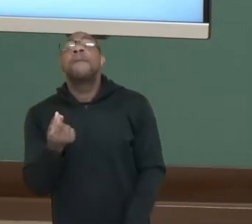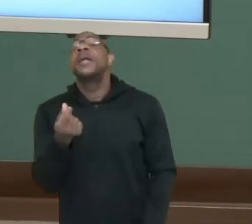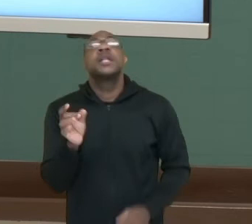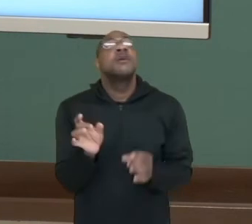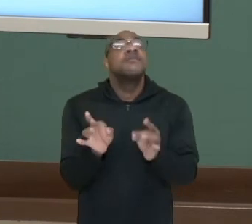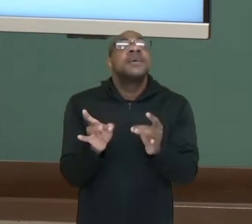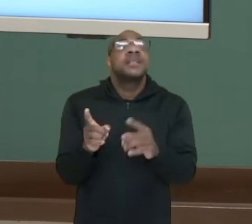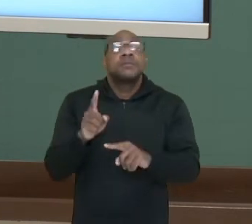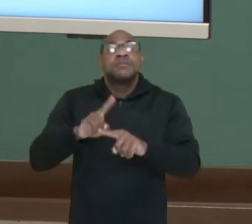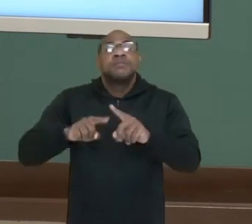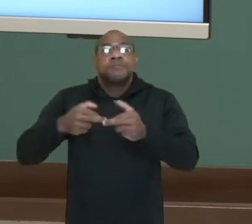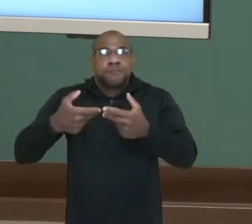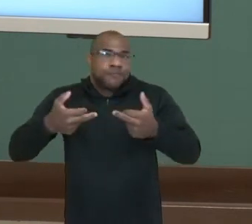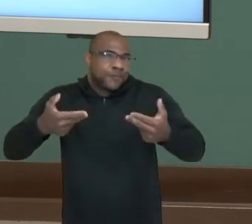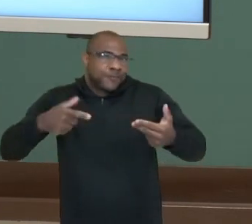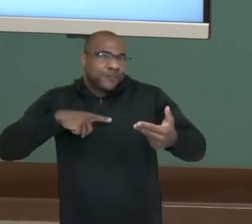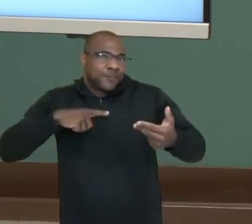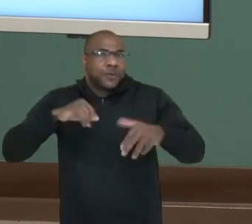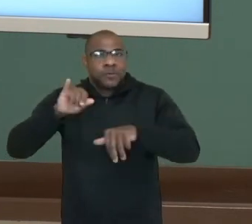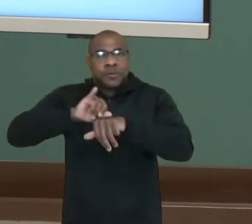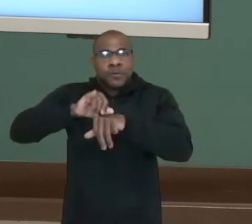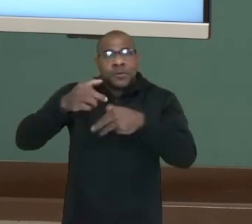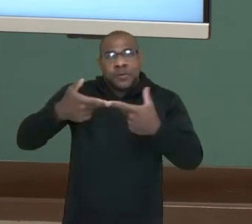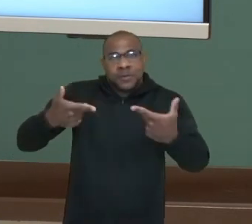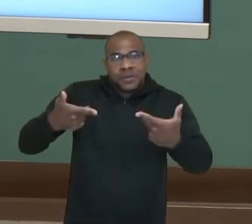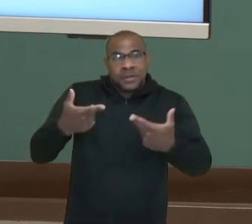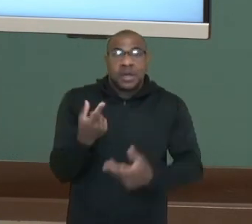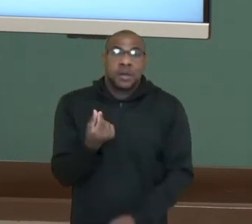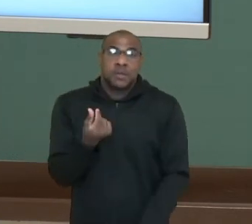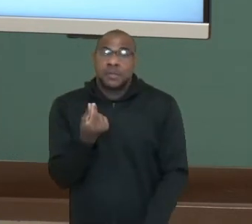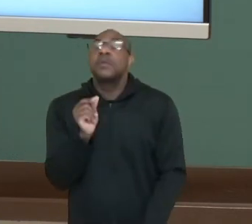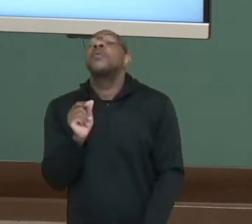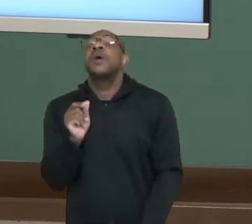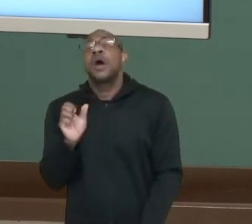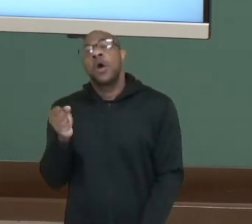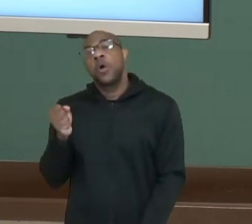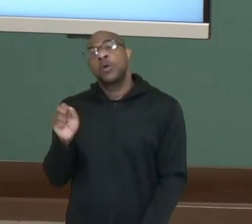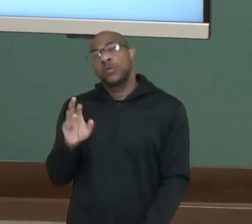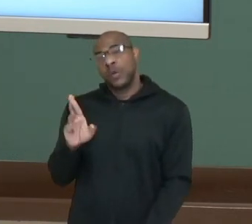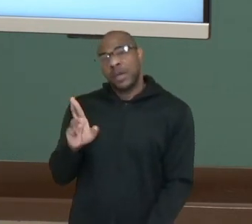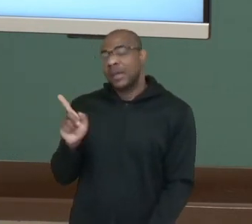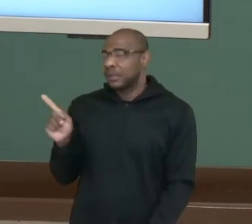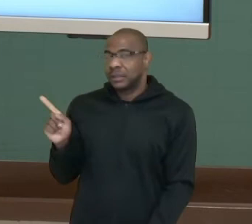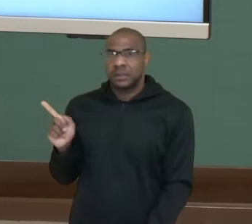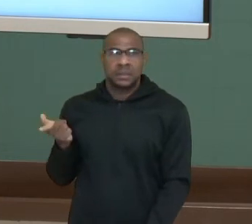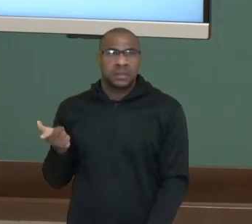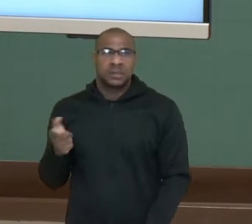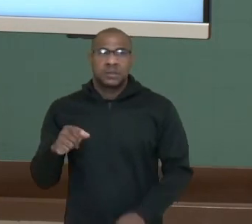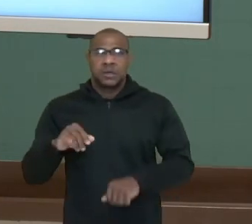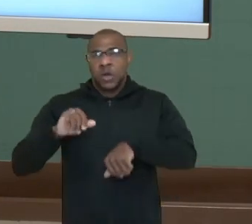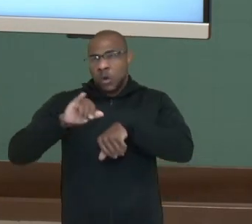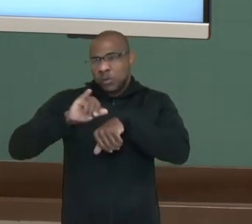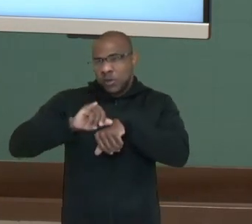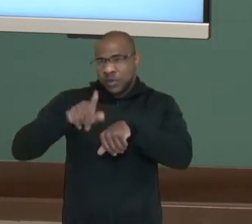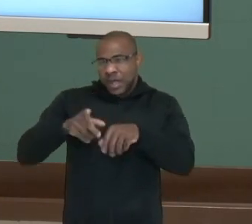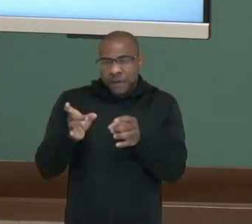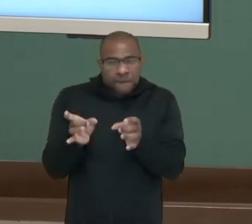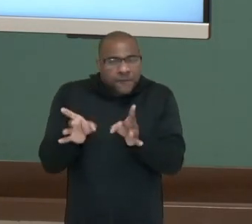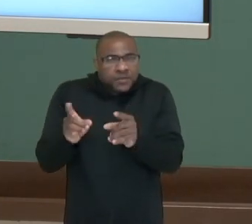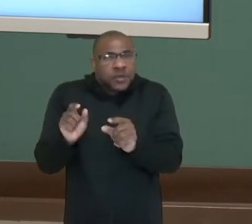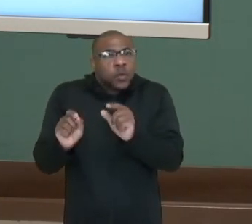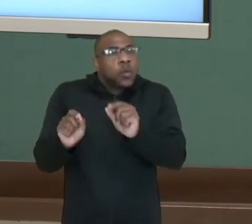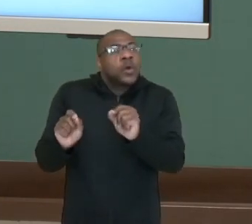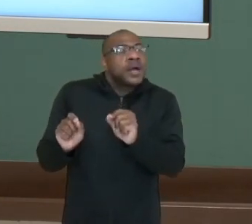de um produto cujo preço de custo é R$ 8? Quando um produto é vendido,